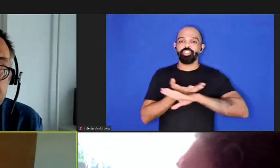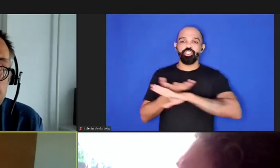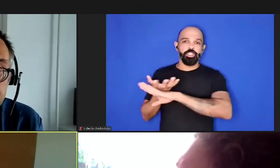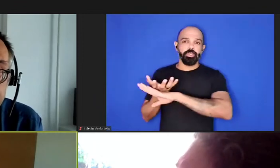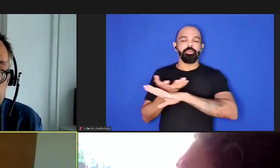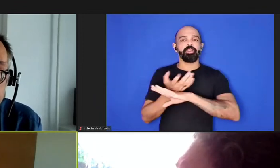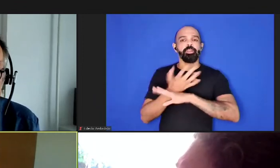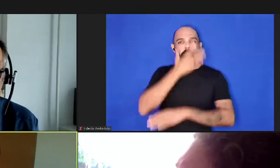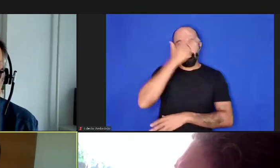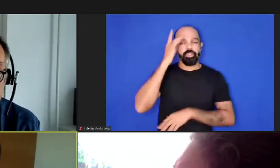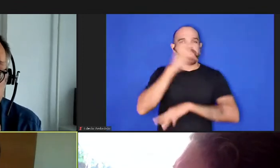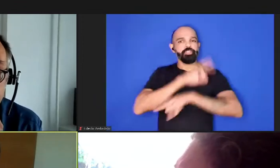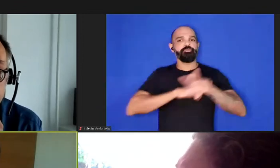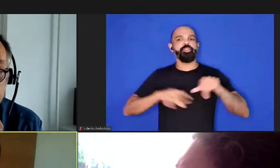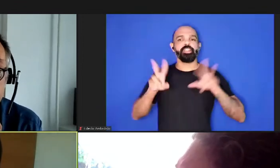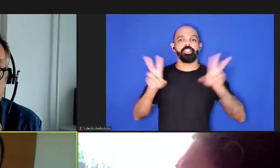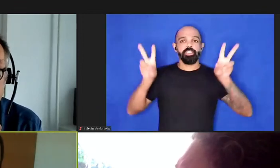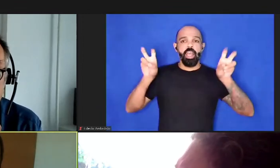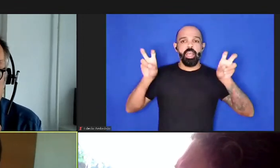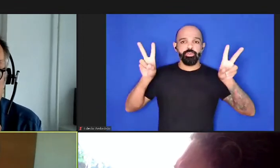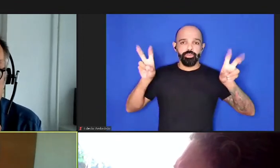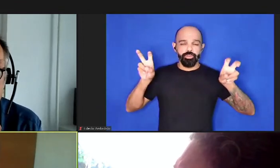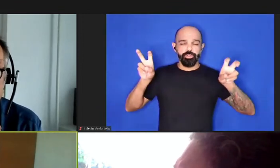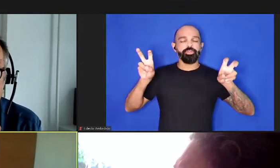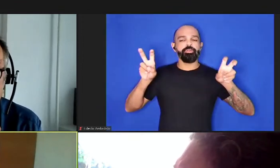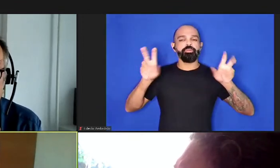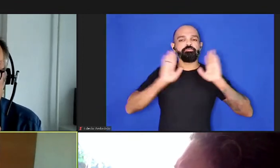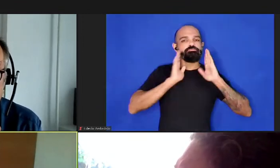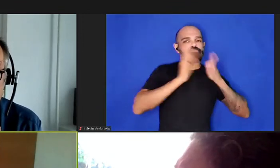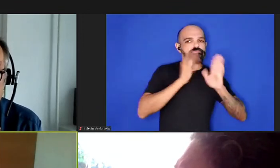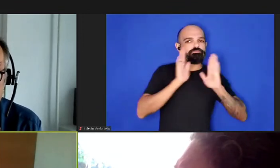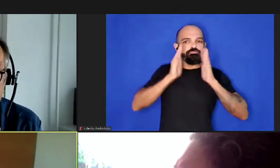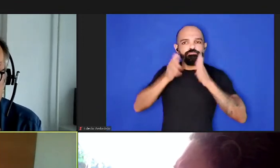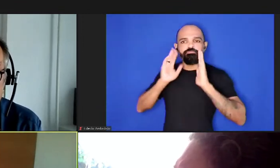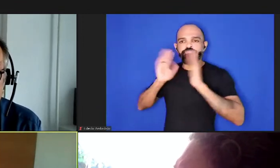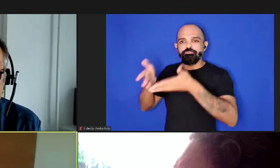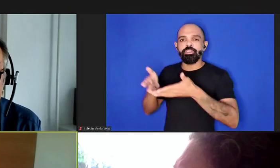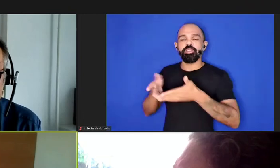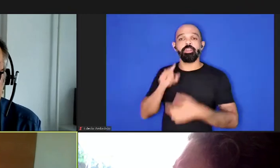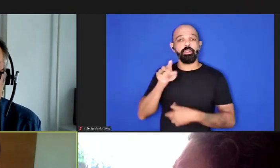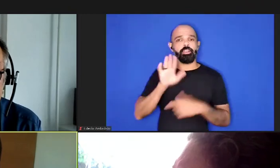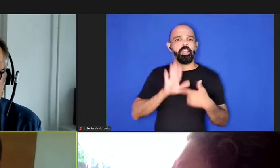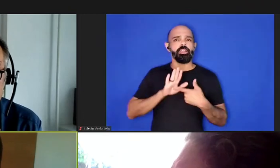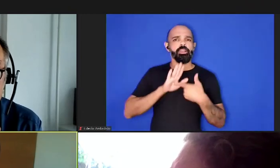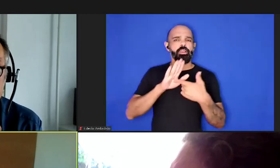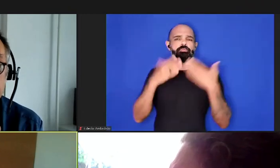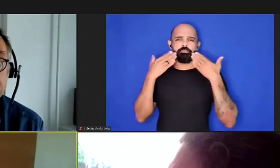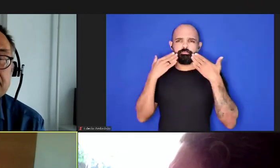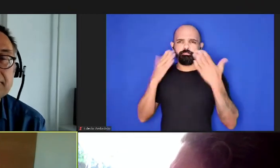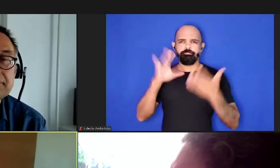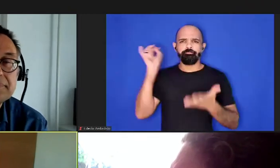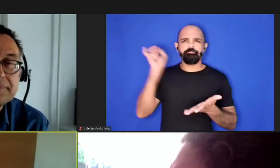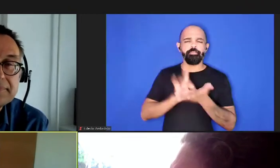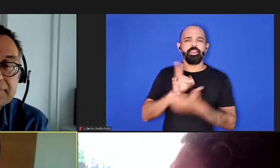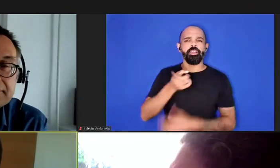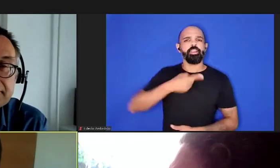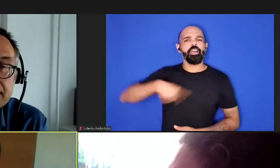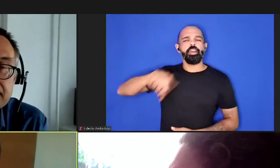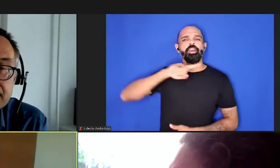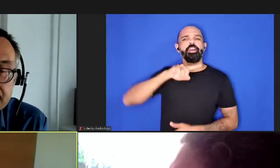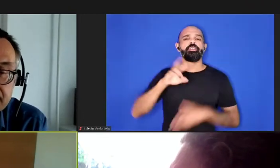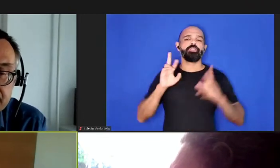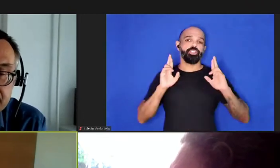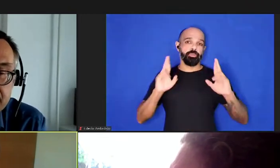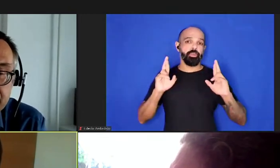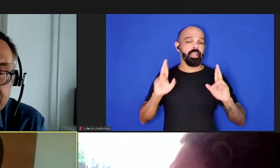diferentes tópicos, e a sua apresentação é realmente o que nós esperávamos